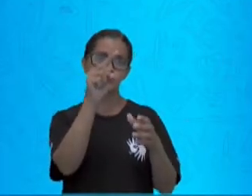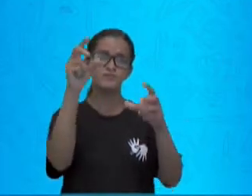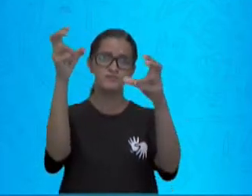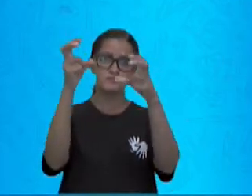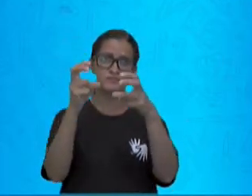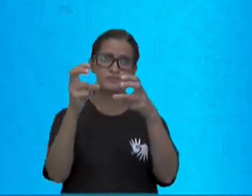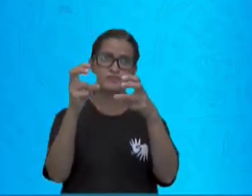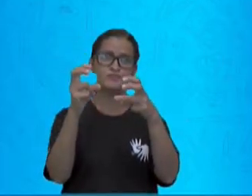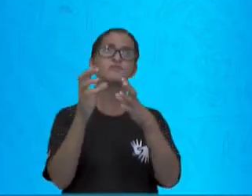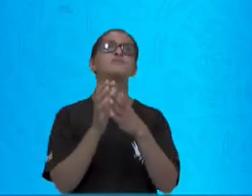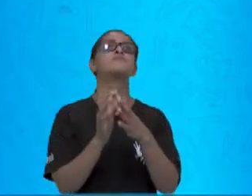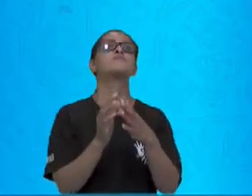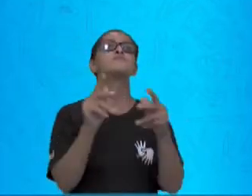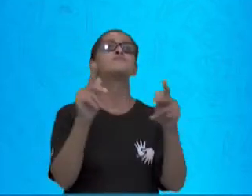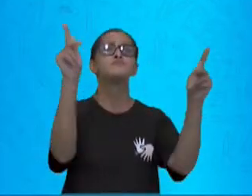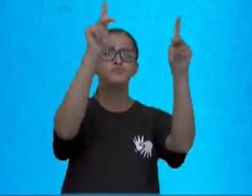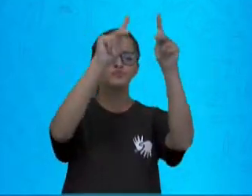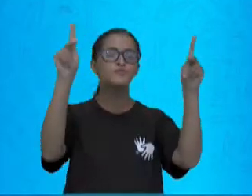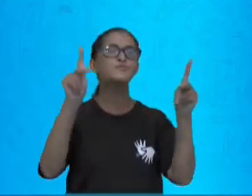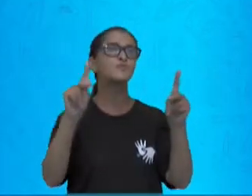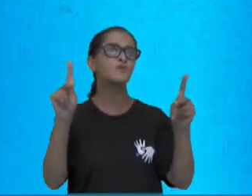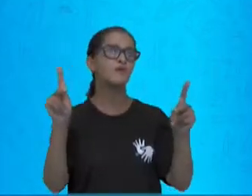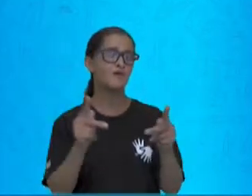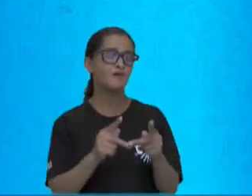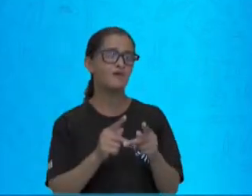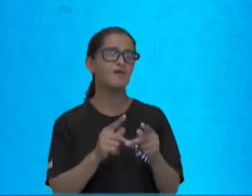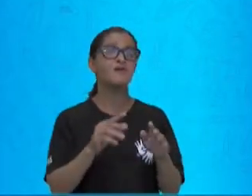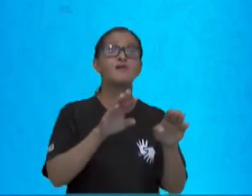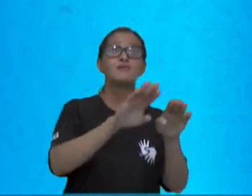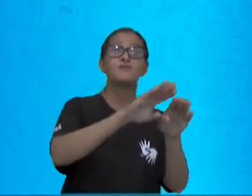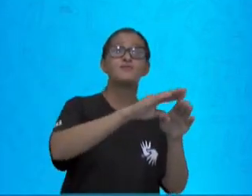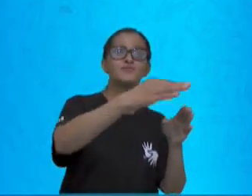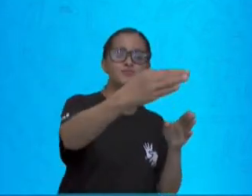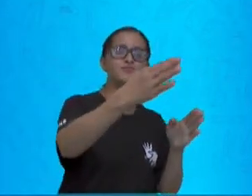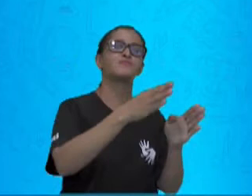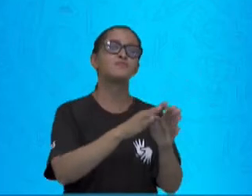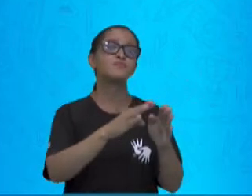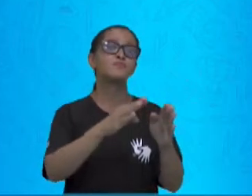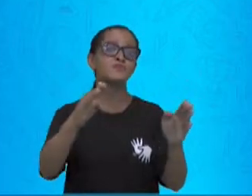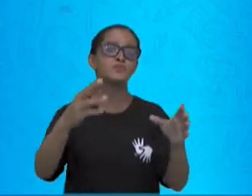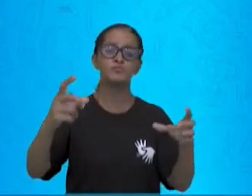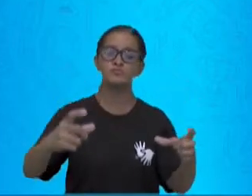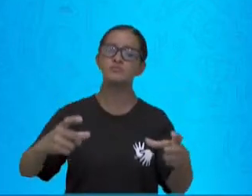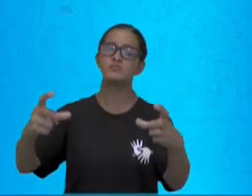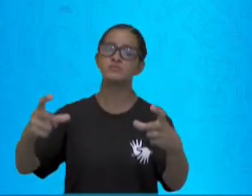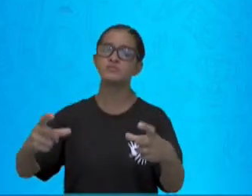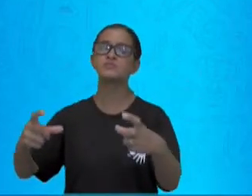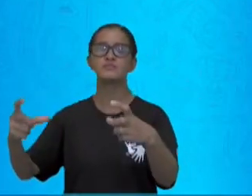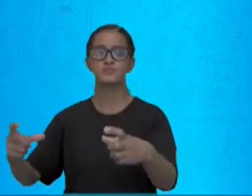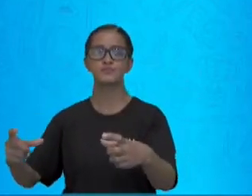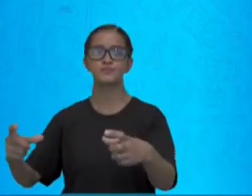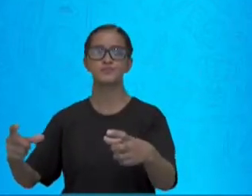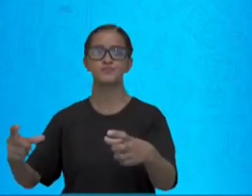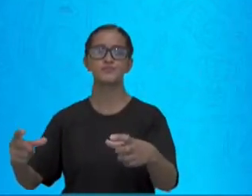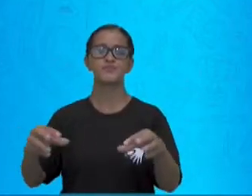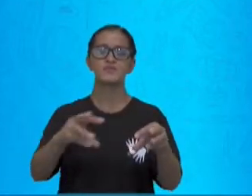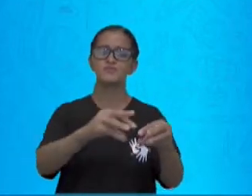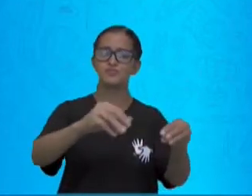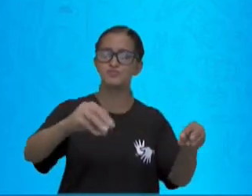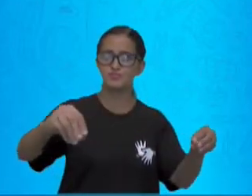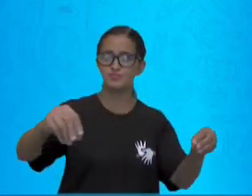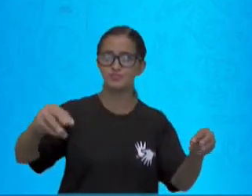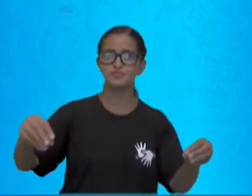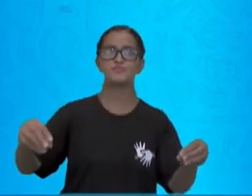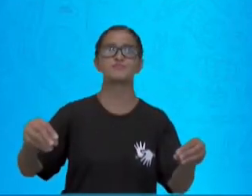conseguimos observar essa divisão geográfica. Né? Olhando aqui também, nós conseguimos perceber qual é a